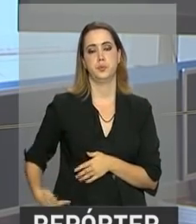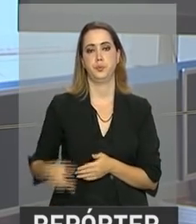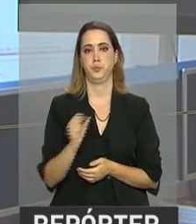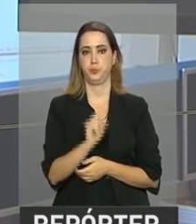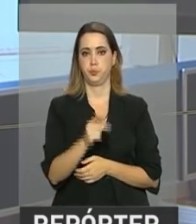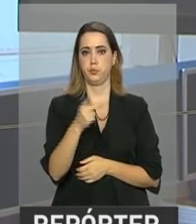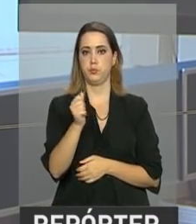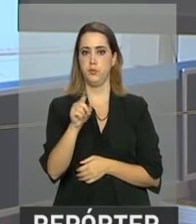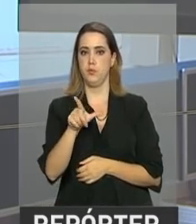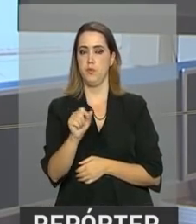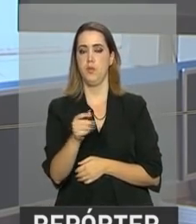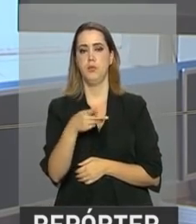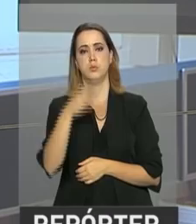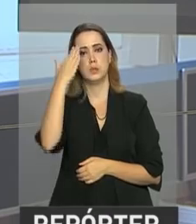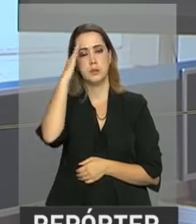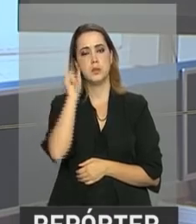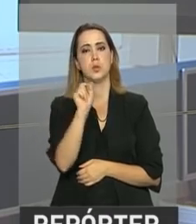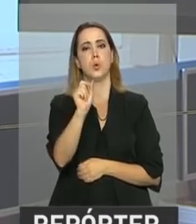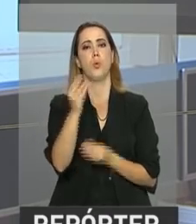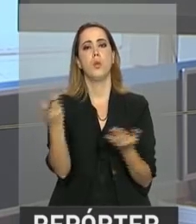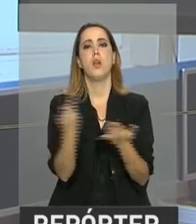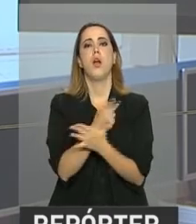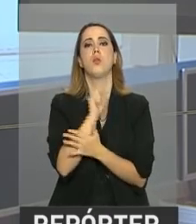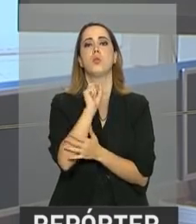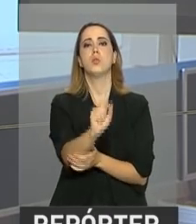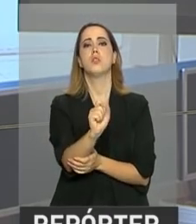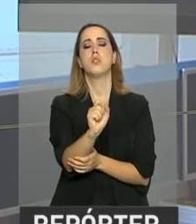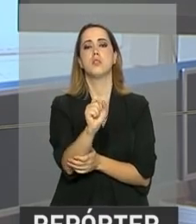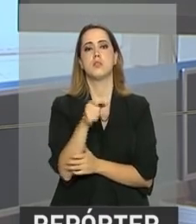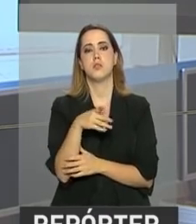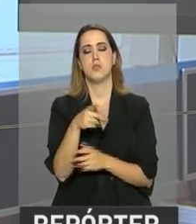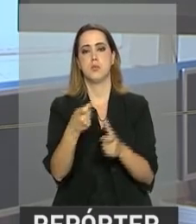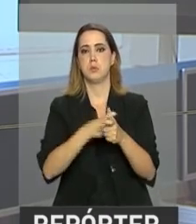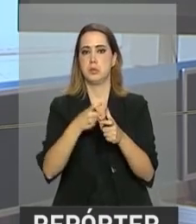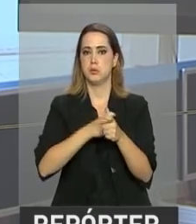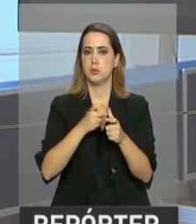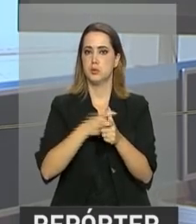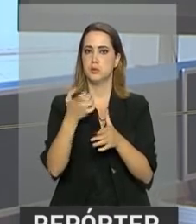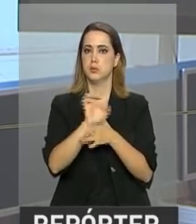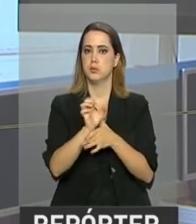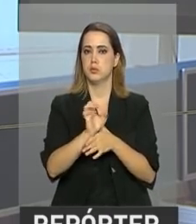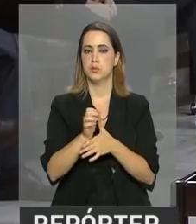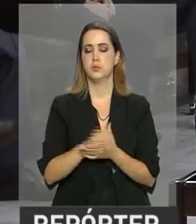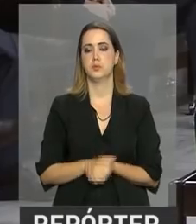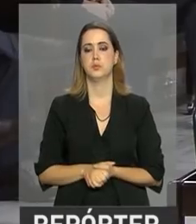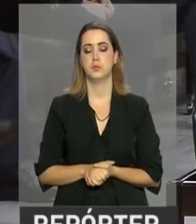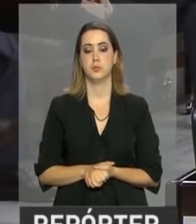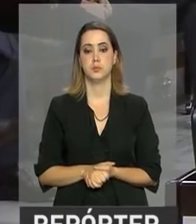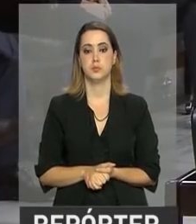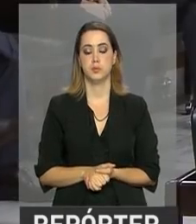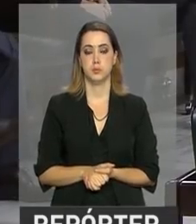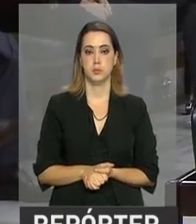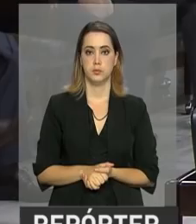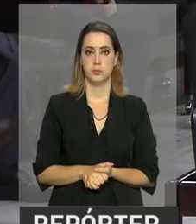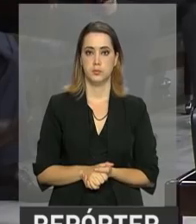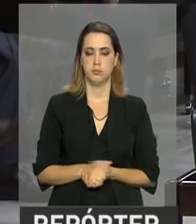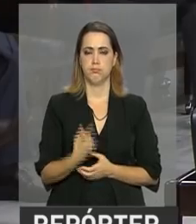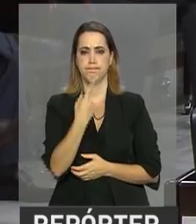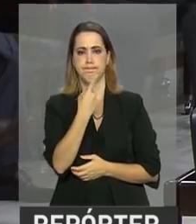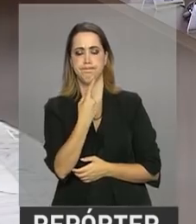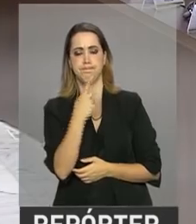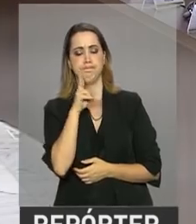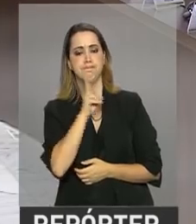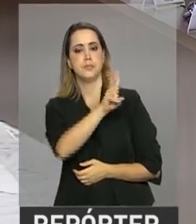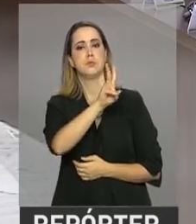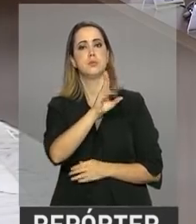os estados se endividaram e como está sendo costurada a proposta para o ajuste fiscal. Uma cena que se